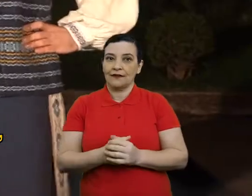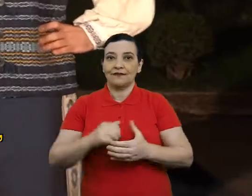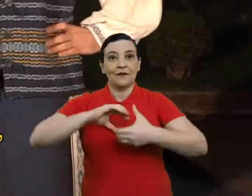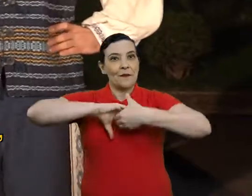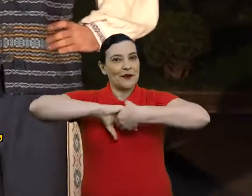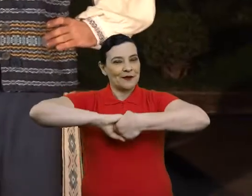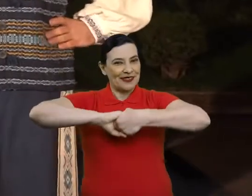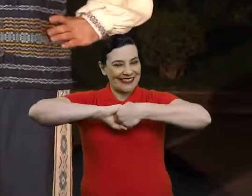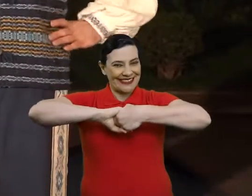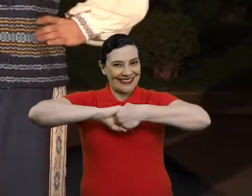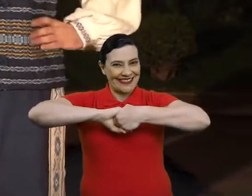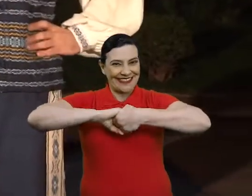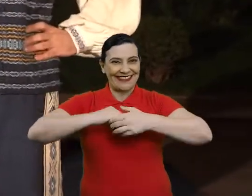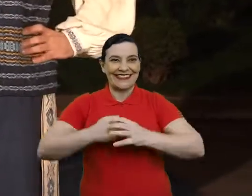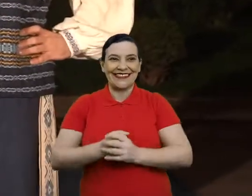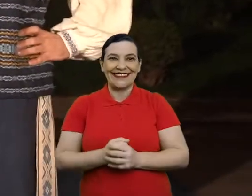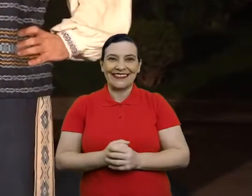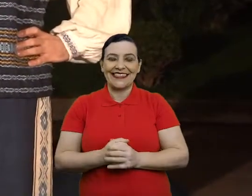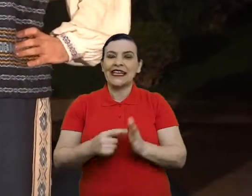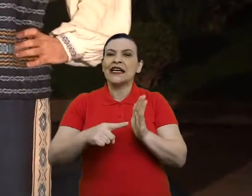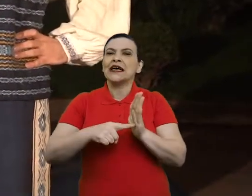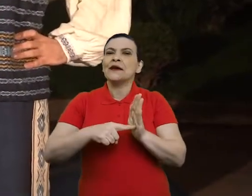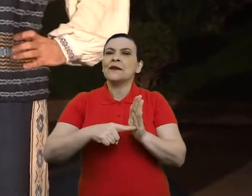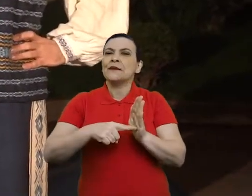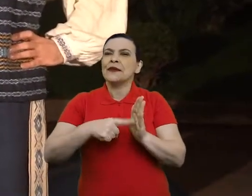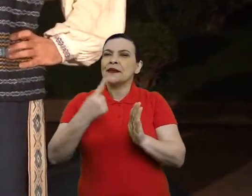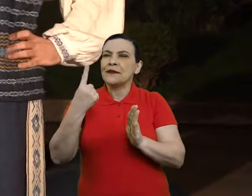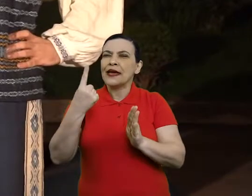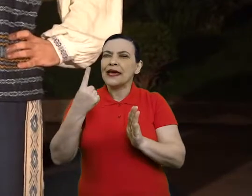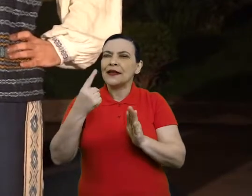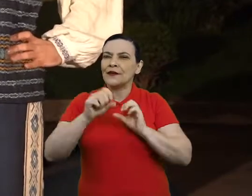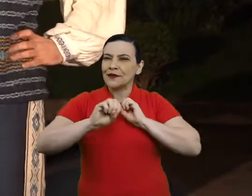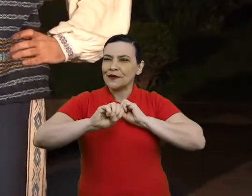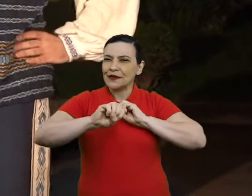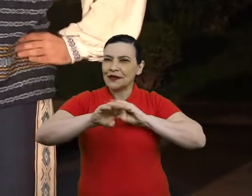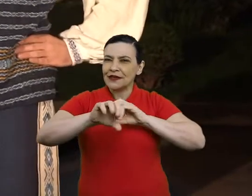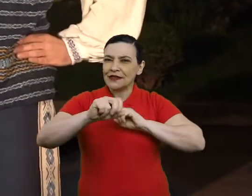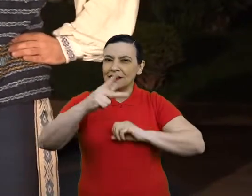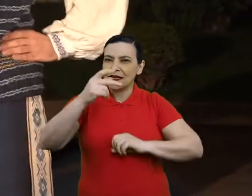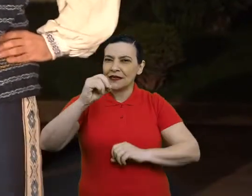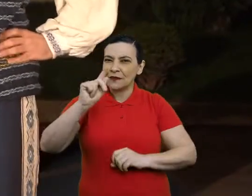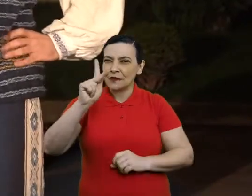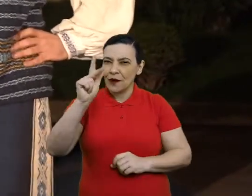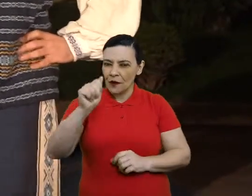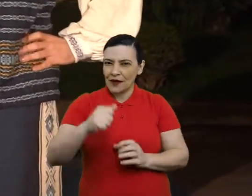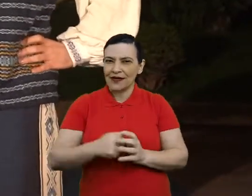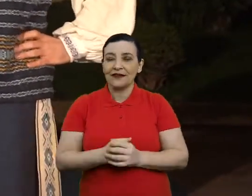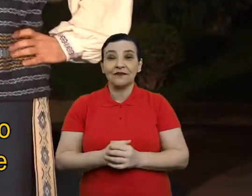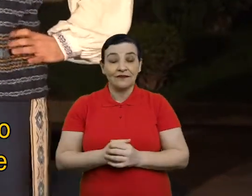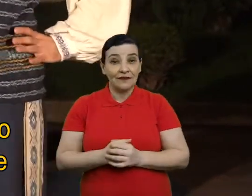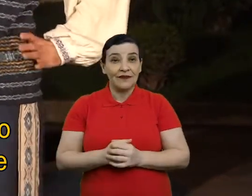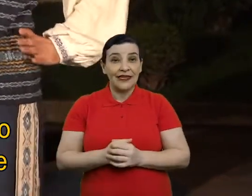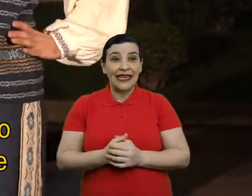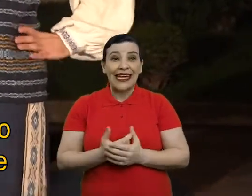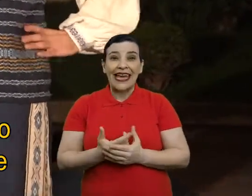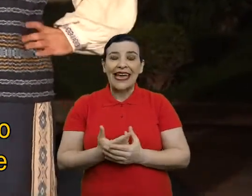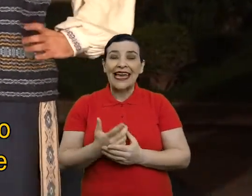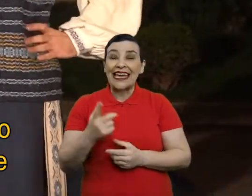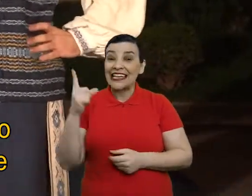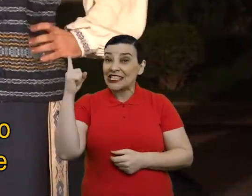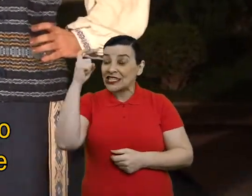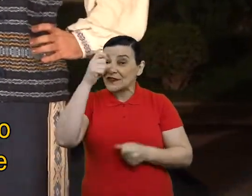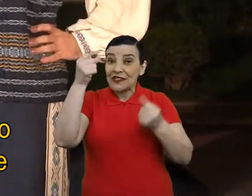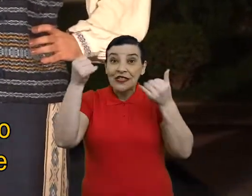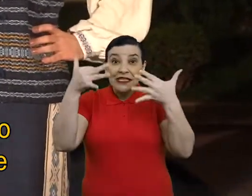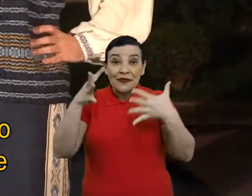de mãos dadas. A gente vai segura usar aquele primeiro passo parceira de polca que eu ensinei, que vai ficar desse jeito aqui assim. É muito difícil de eu explicar ele